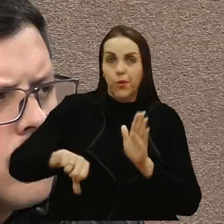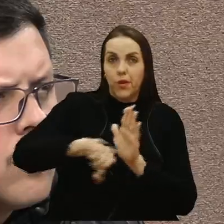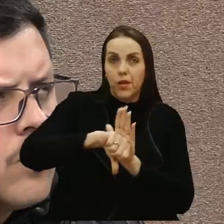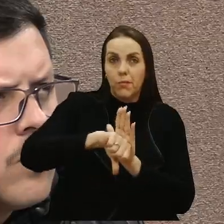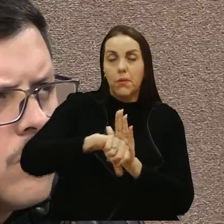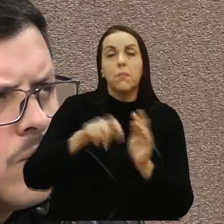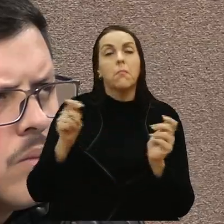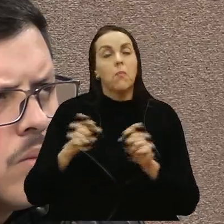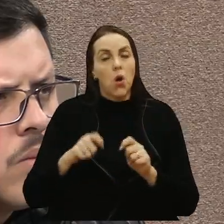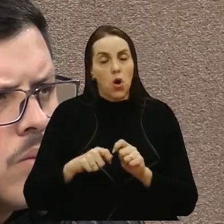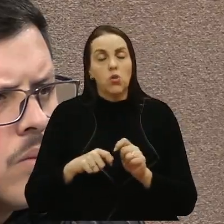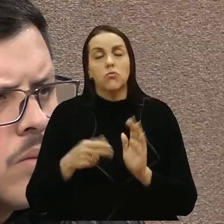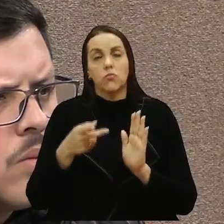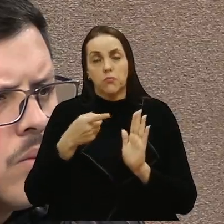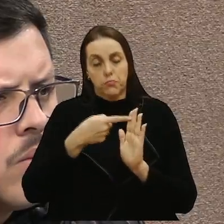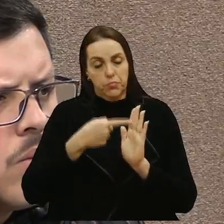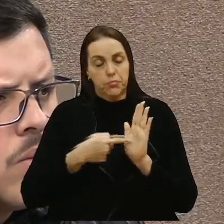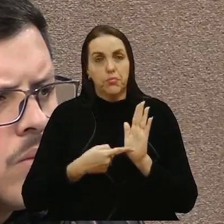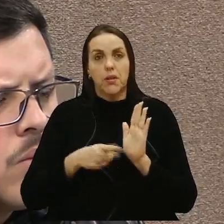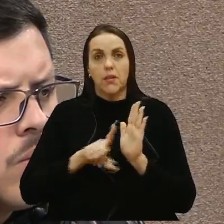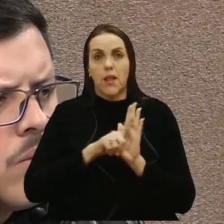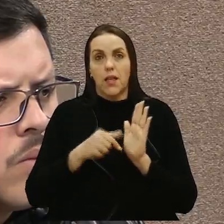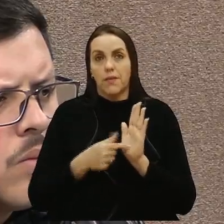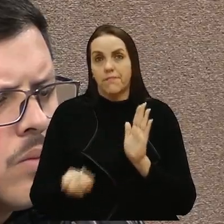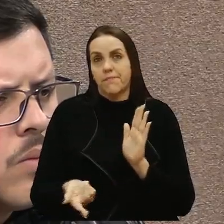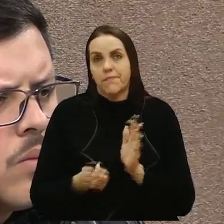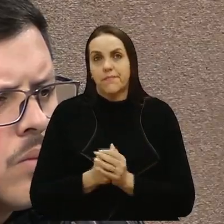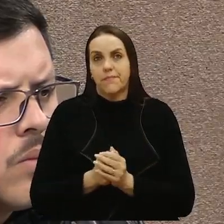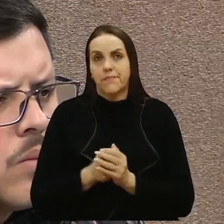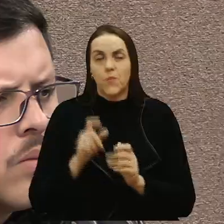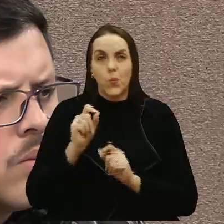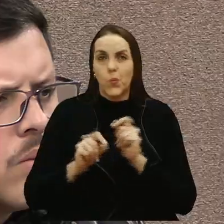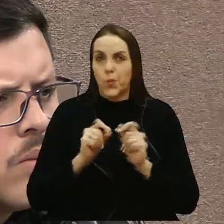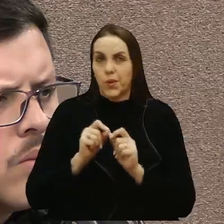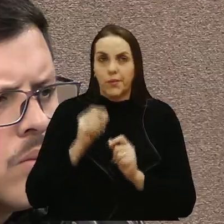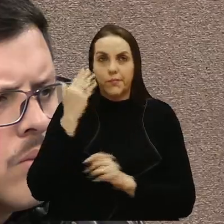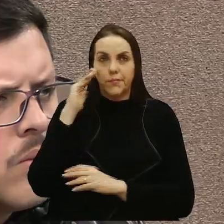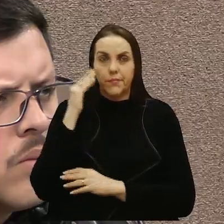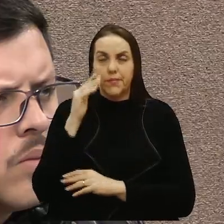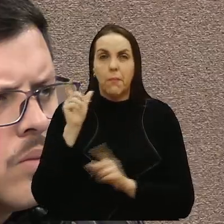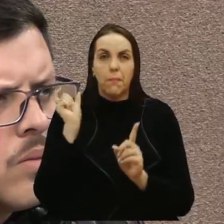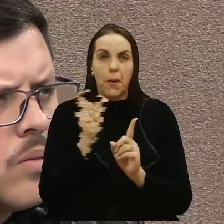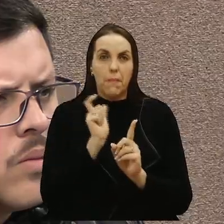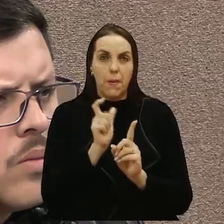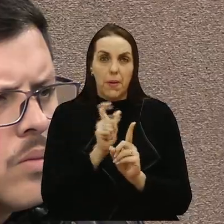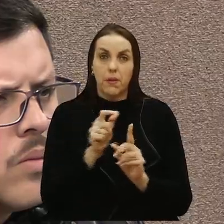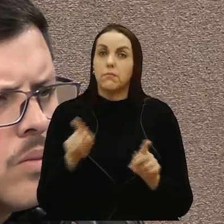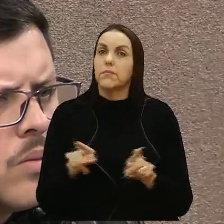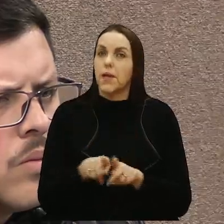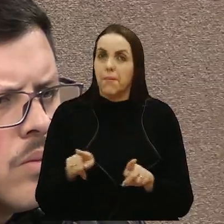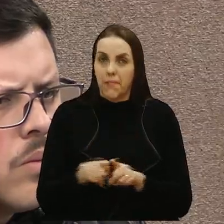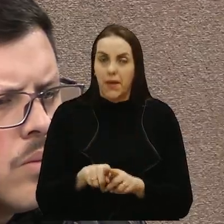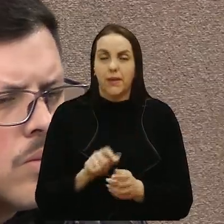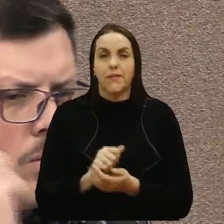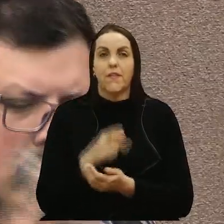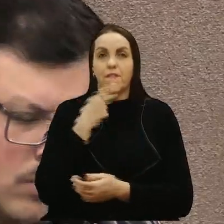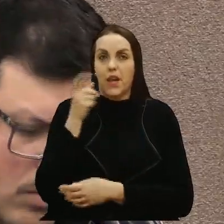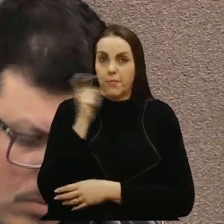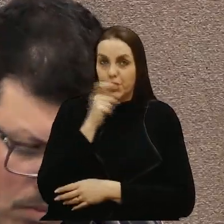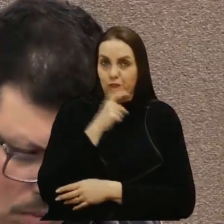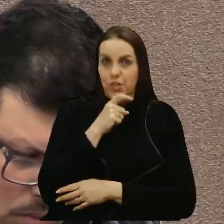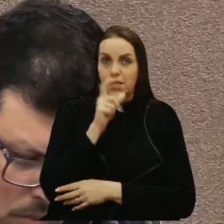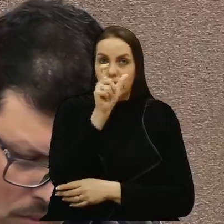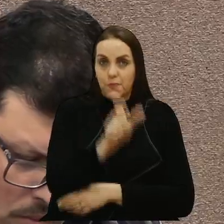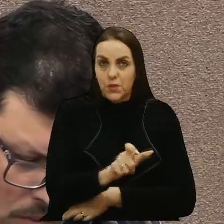ser tipificado em lei. Aquilo que for considerado difamação, também. Calúnia,